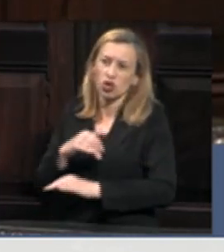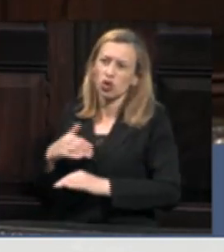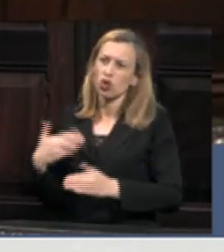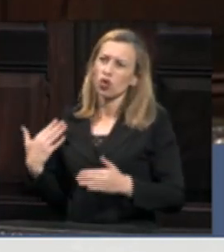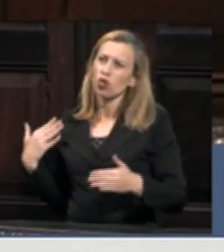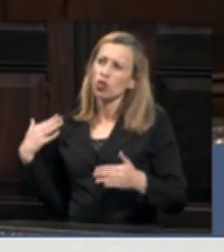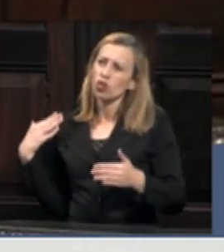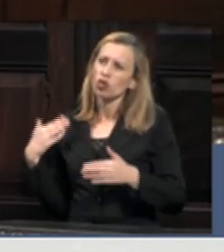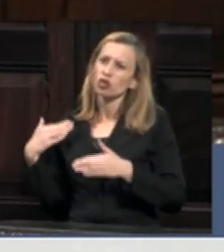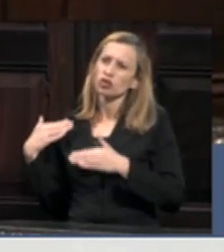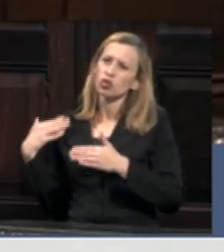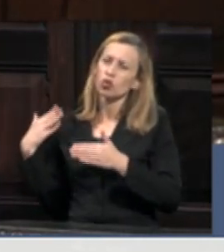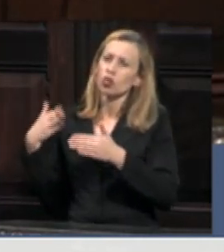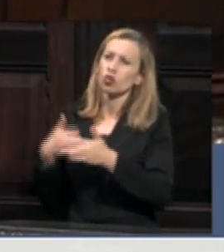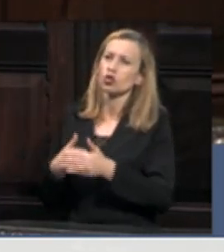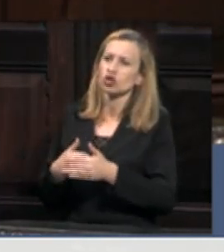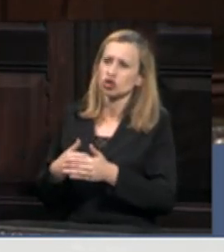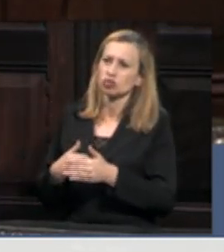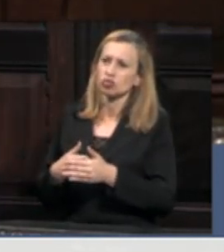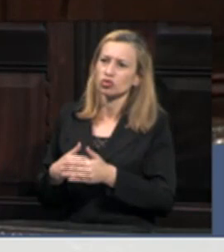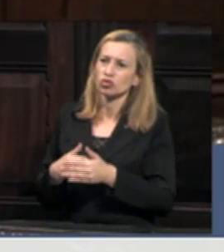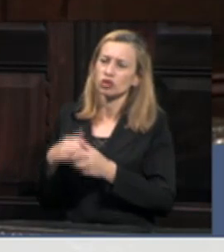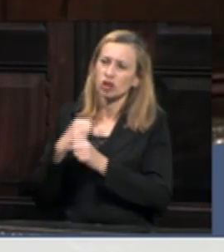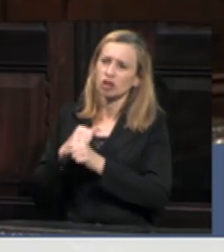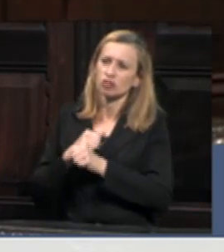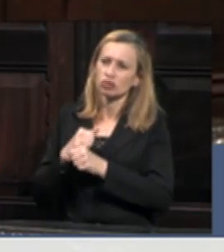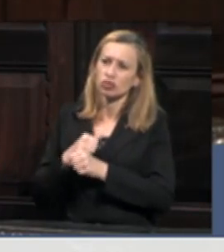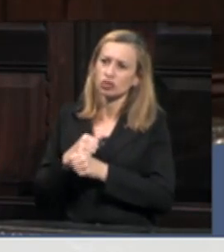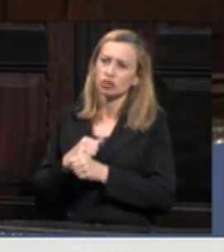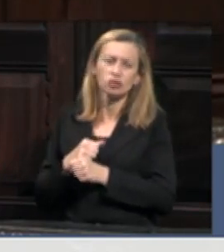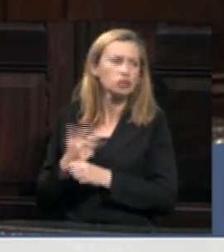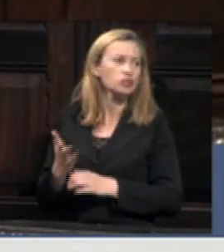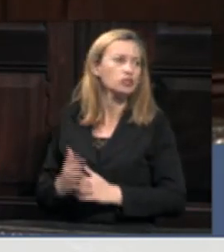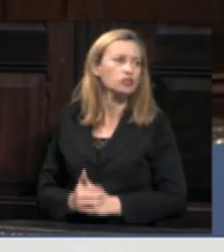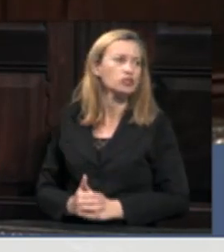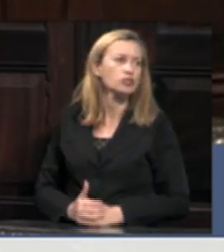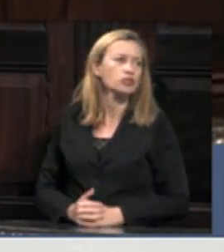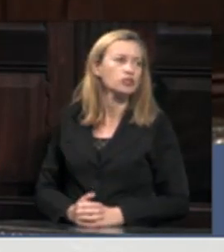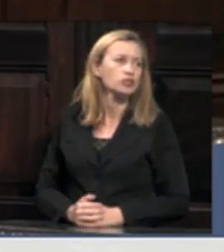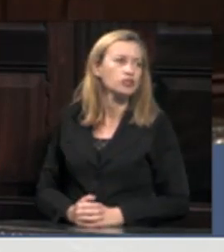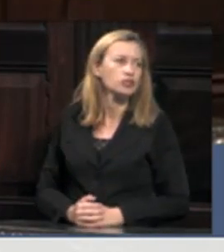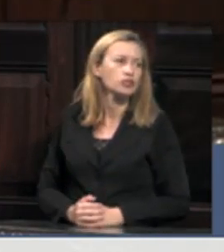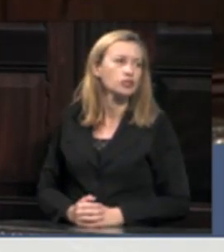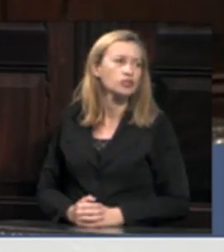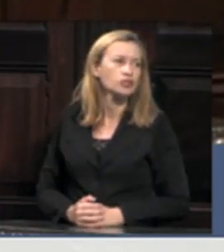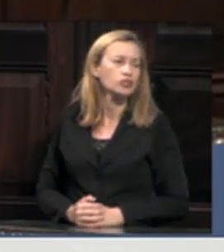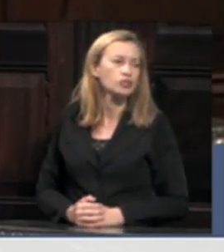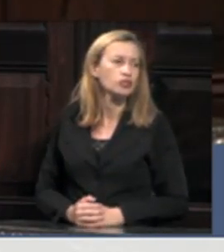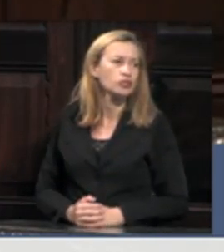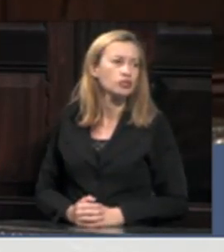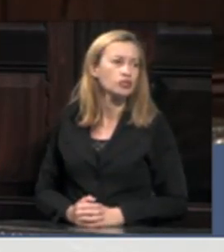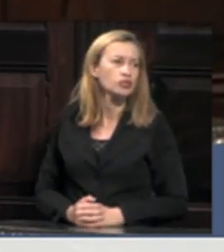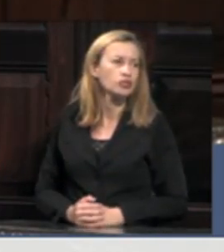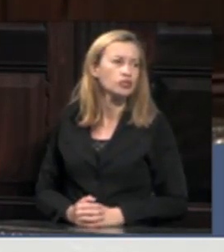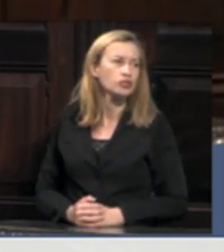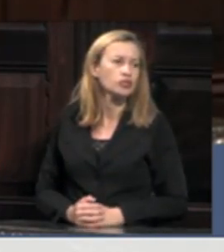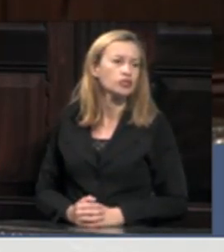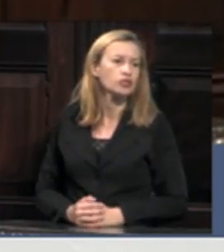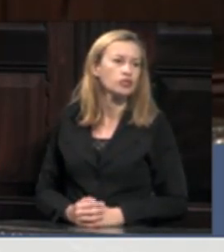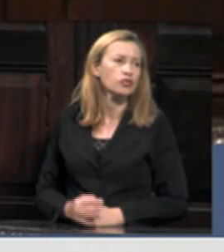2 décadas, se viciou num mecanismo de concessão de isenções e subsídios